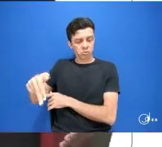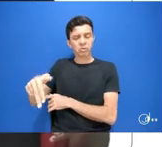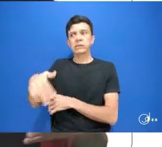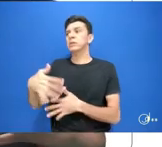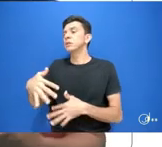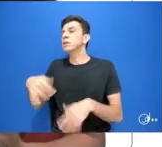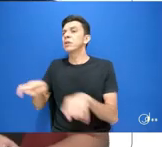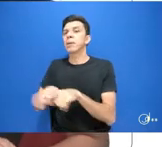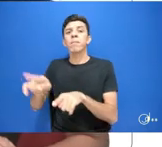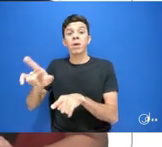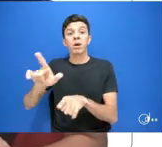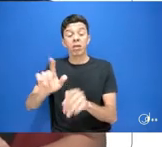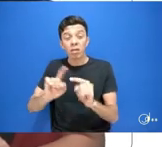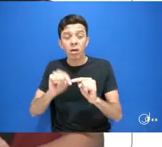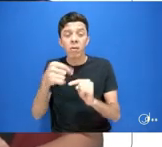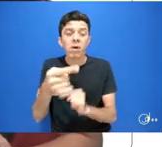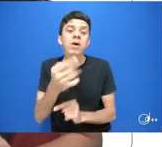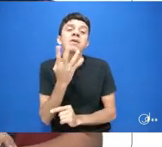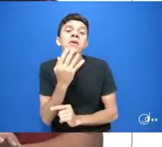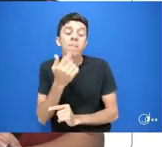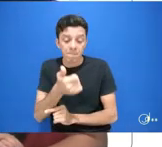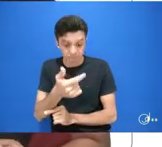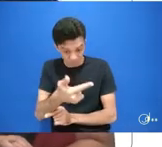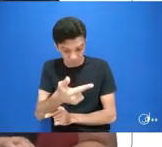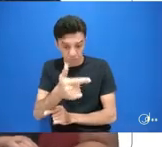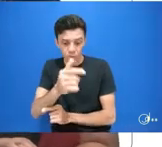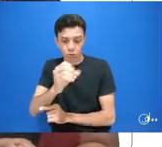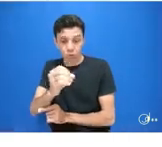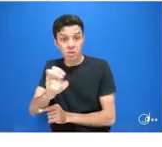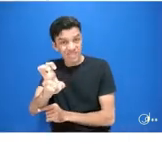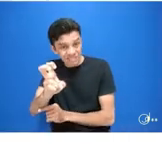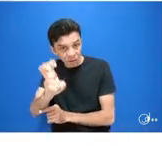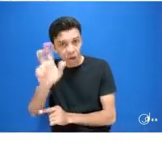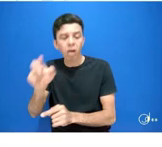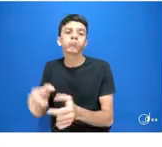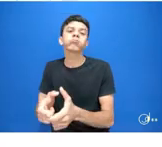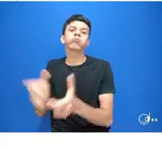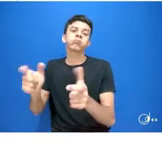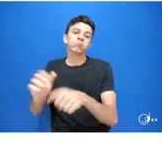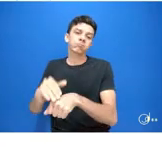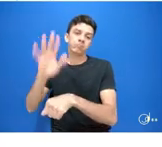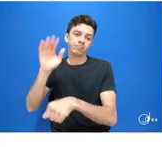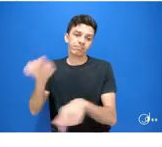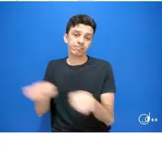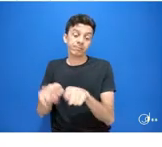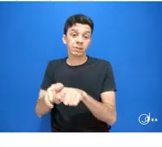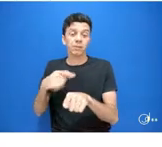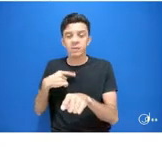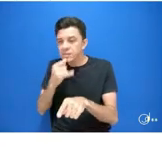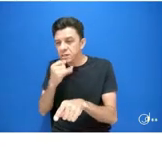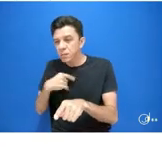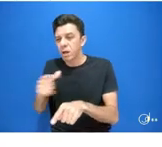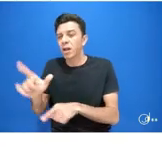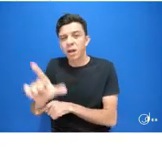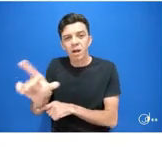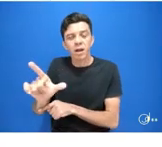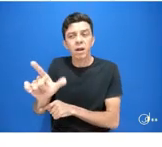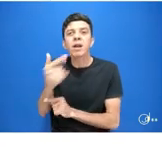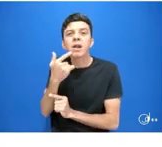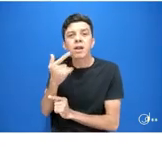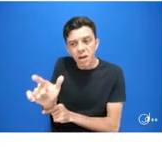expansão literária da comunidade surda brasileira a partir de 2005, diretamente ligada ao reconhecimento da língua por meio